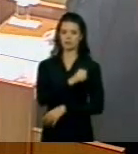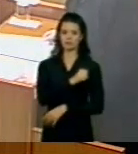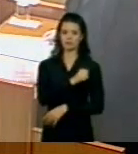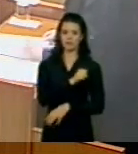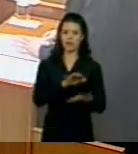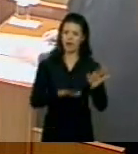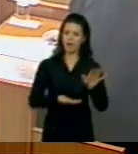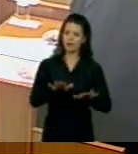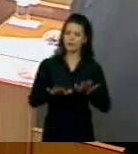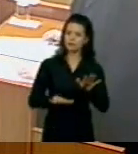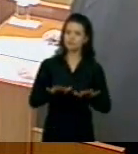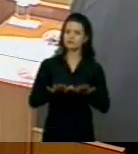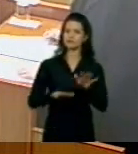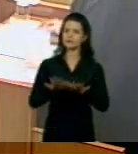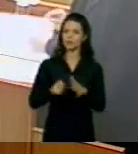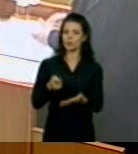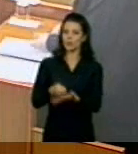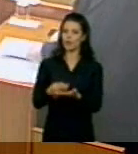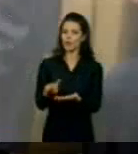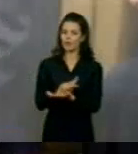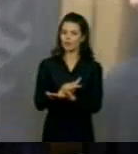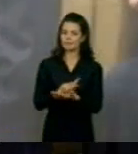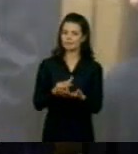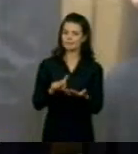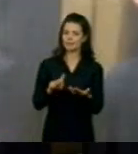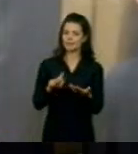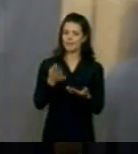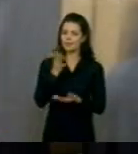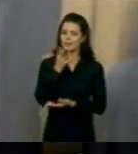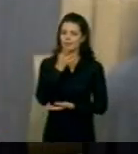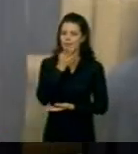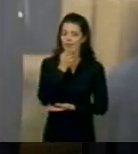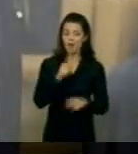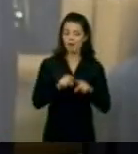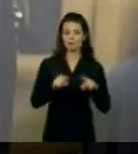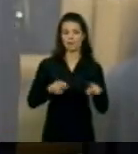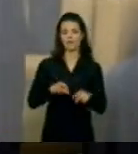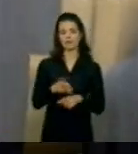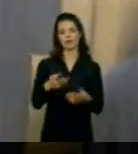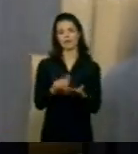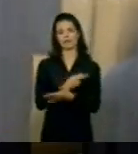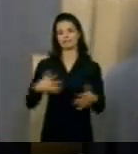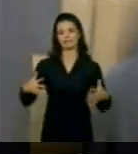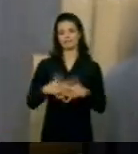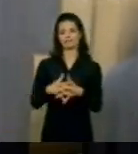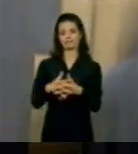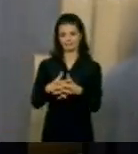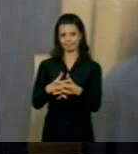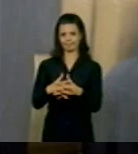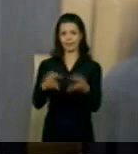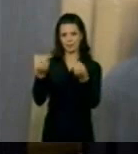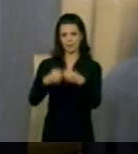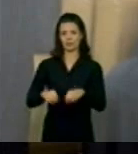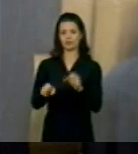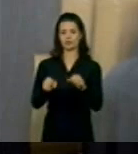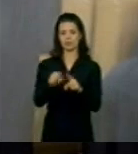outras vezes em lentas formações, mas de um modo ou de outro sempre causam os estragos que nós já